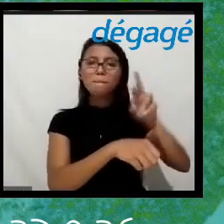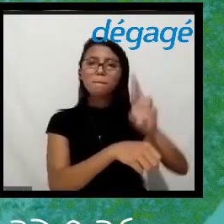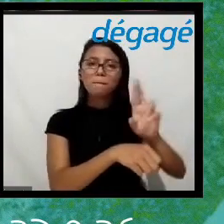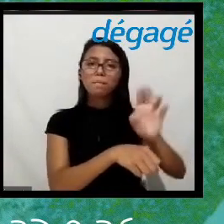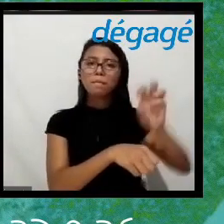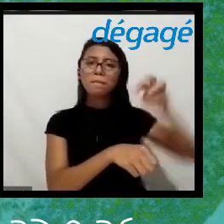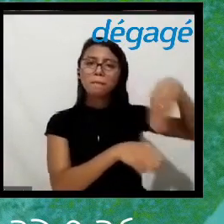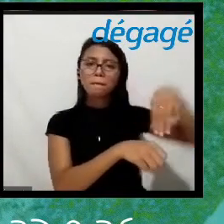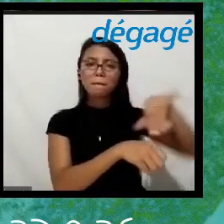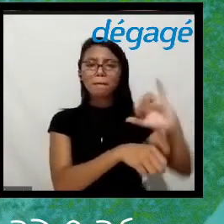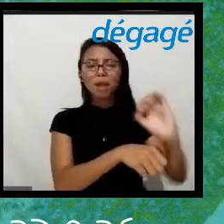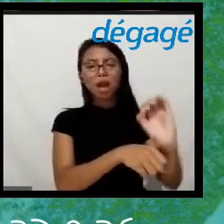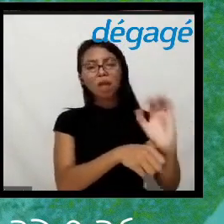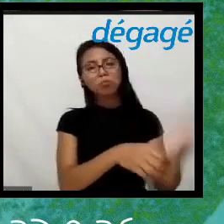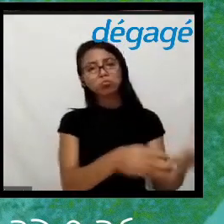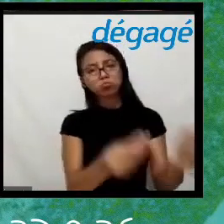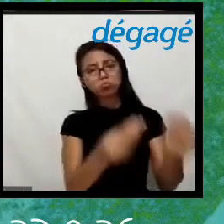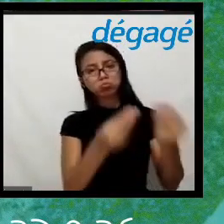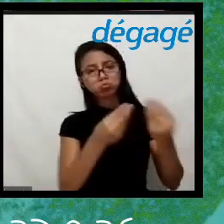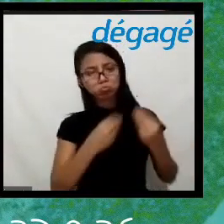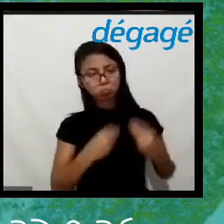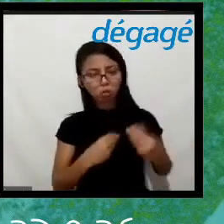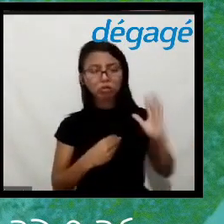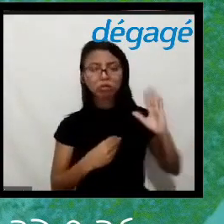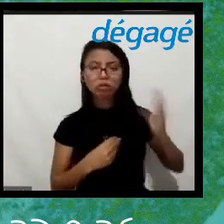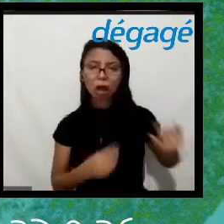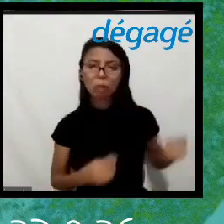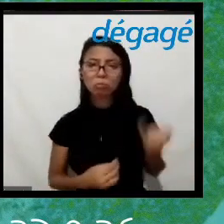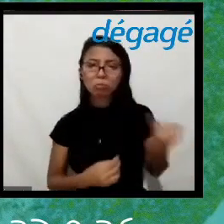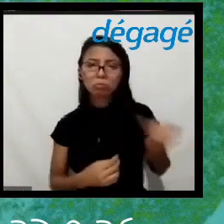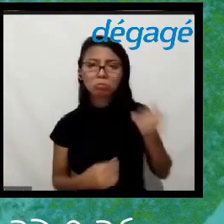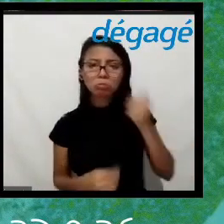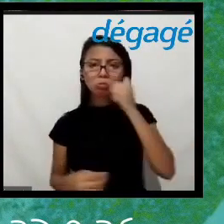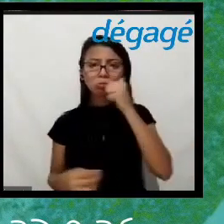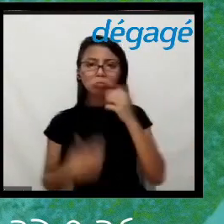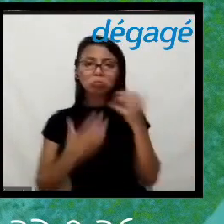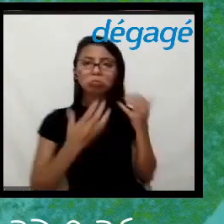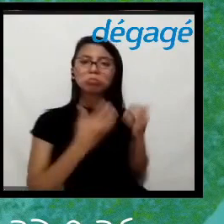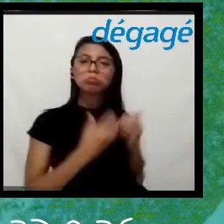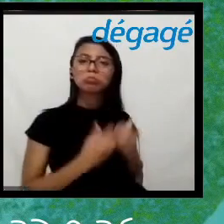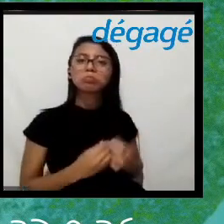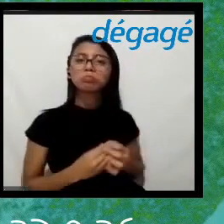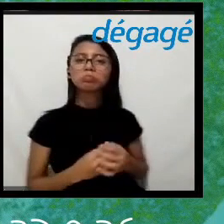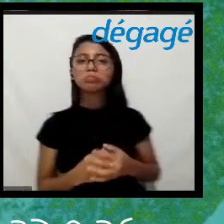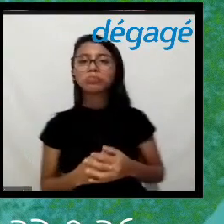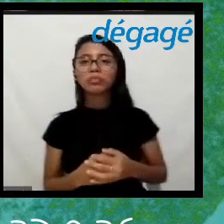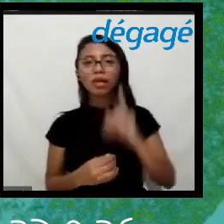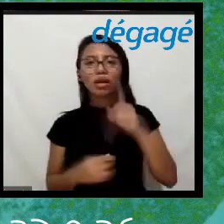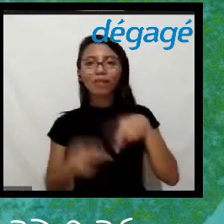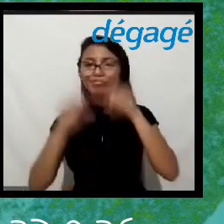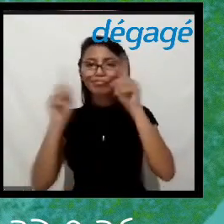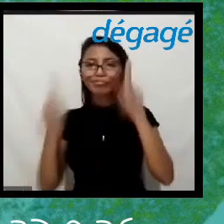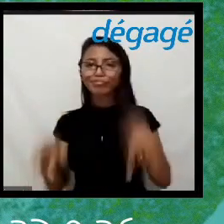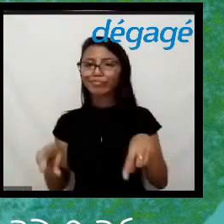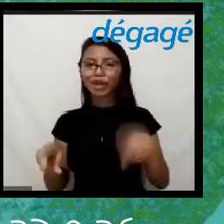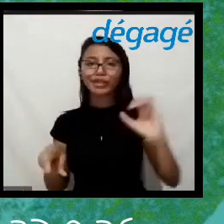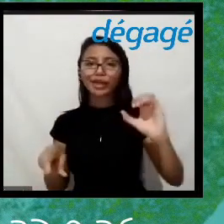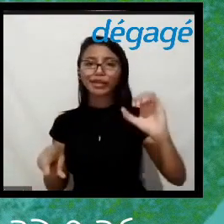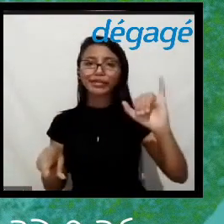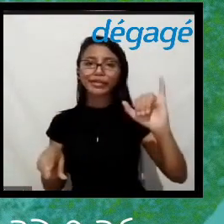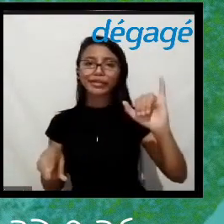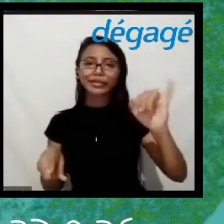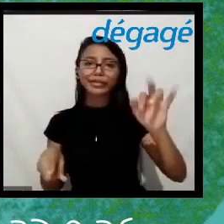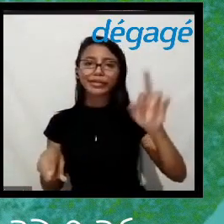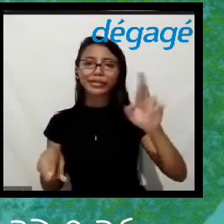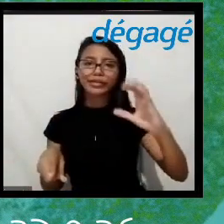outras licenciaturas. Enfim, felizmente é um projeto muito importante que só cresce e ainda bem, né? Atualmente a gente tem